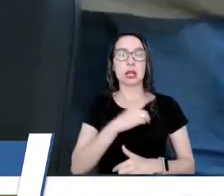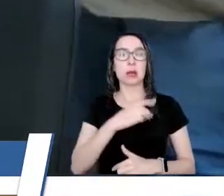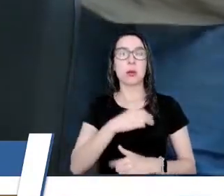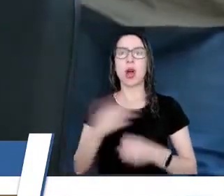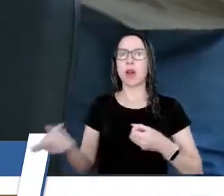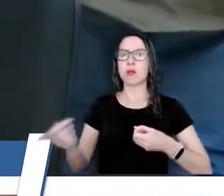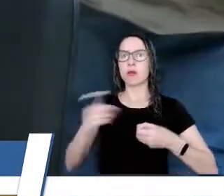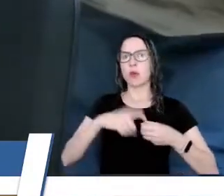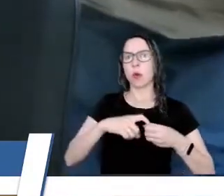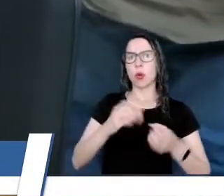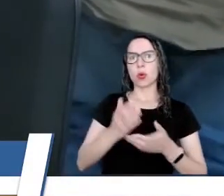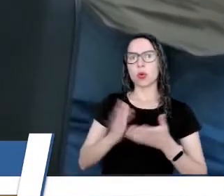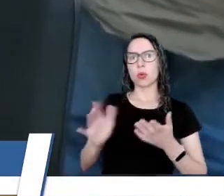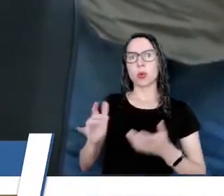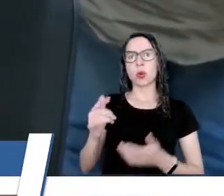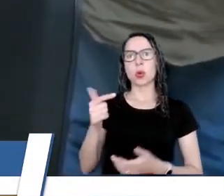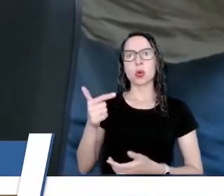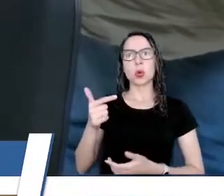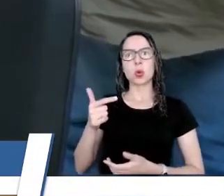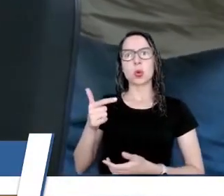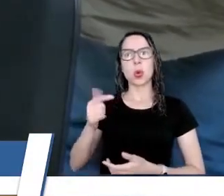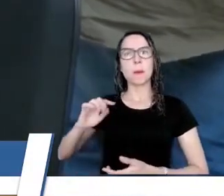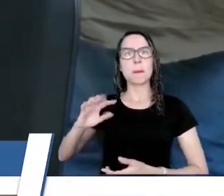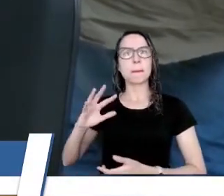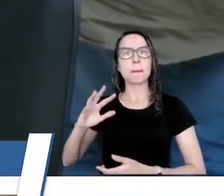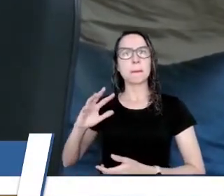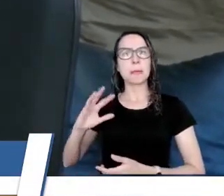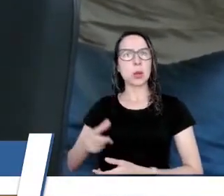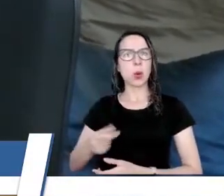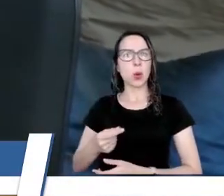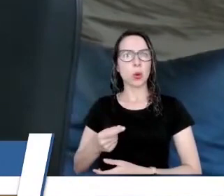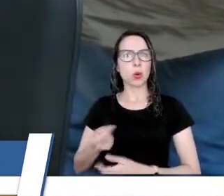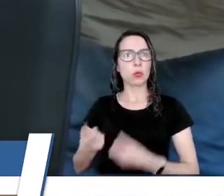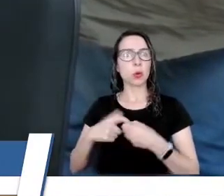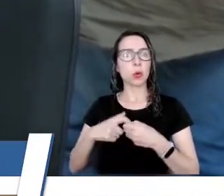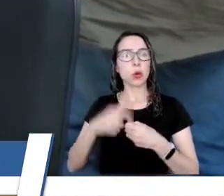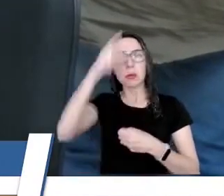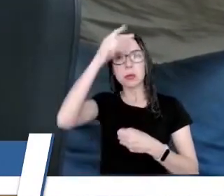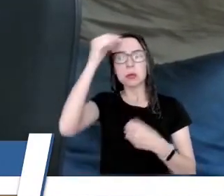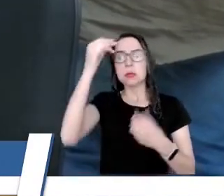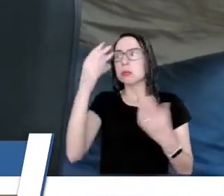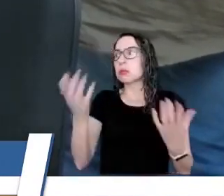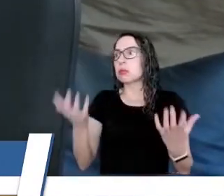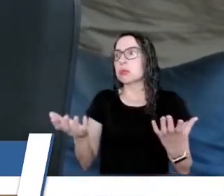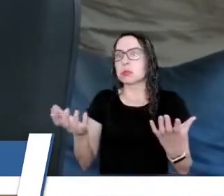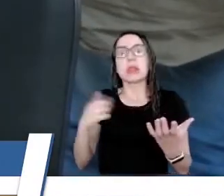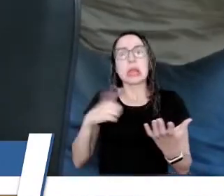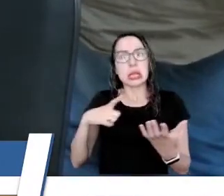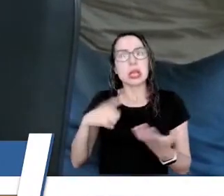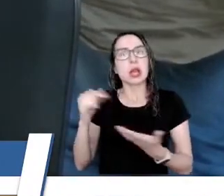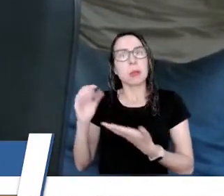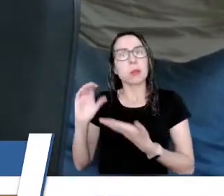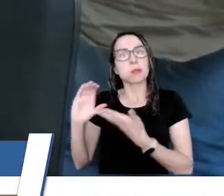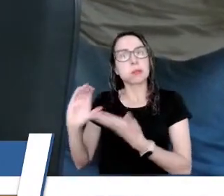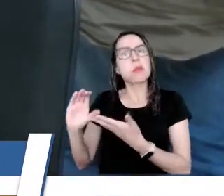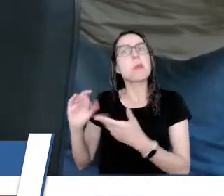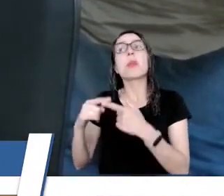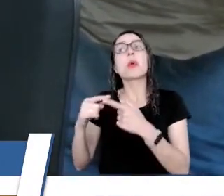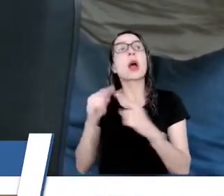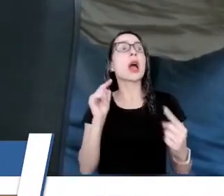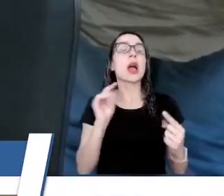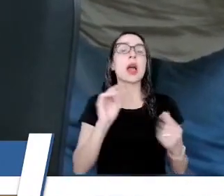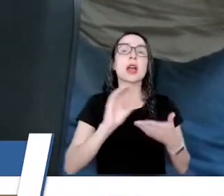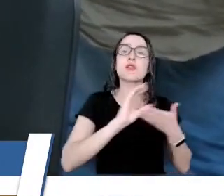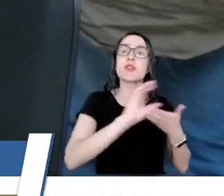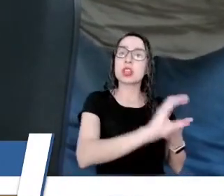2 milhões, mais de 2 milhões para a Prefeitura. Então, quer dizer, se tem o recurso, por que não já estipular